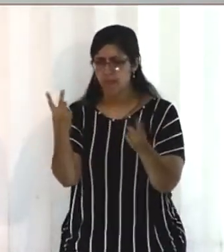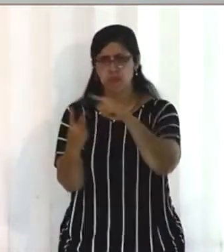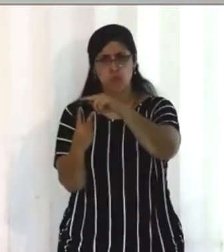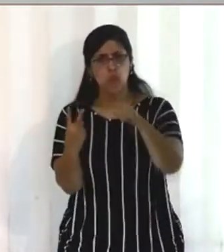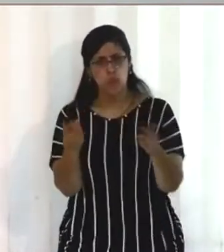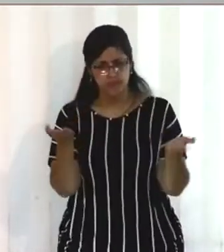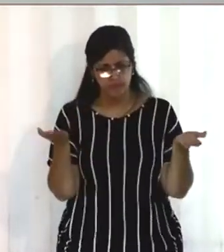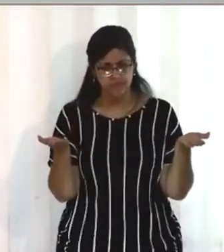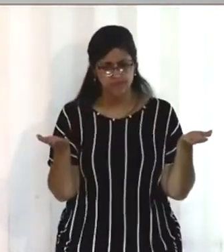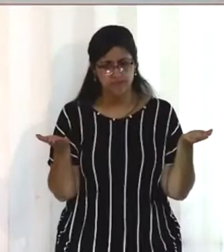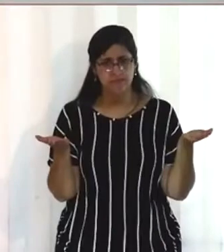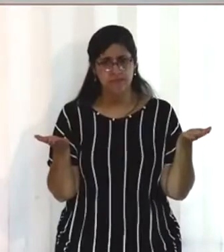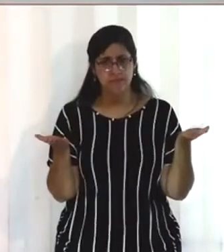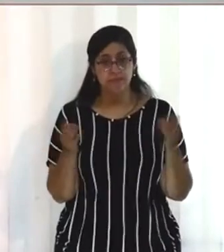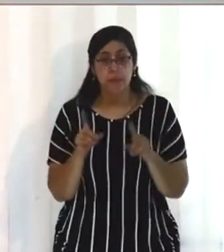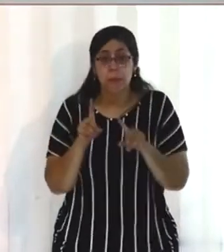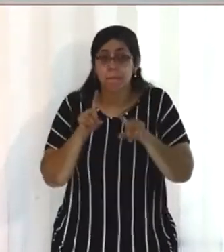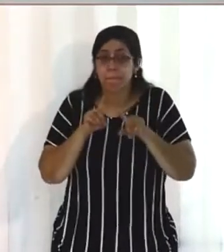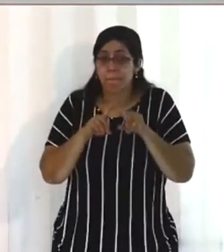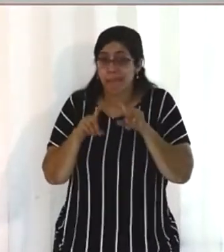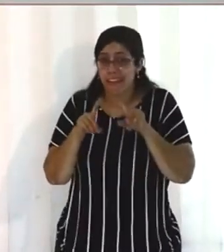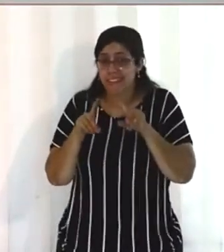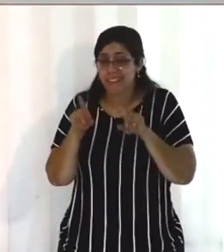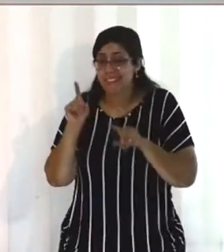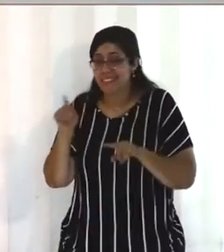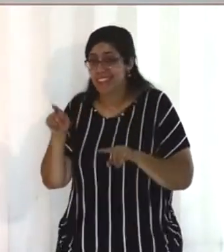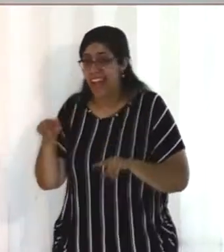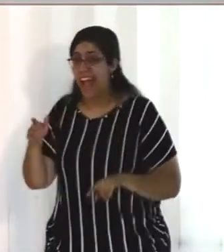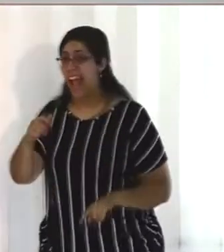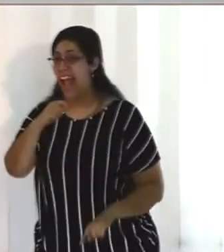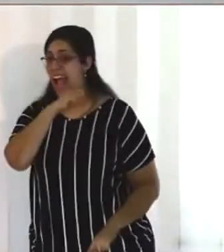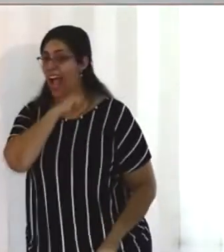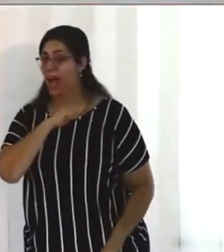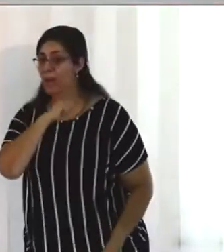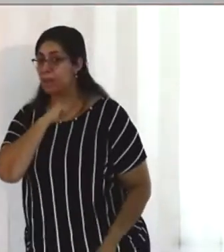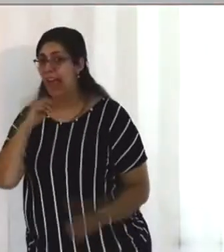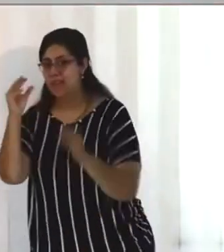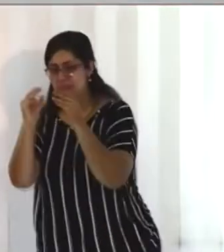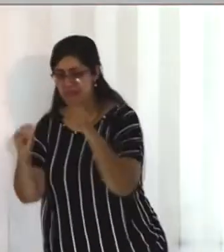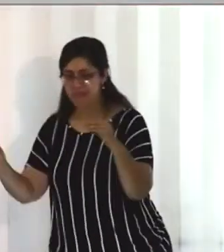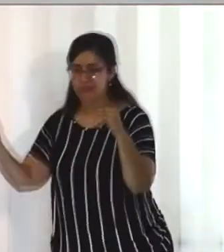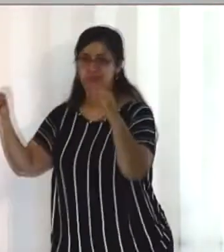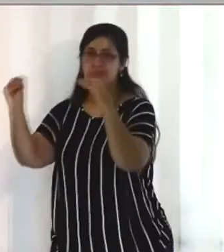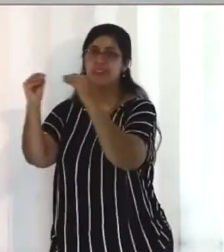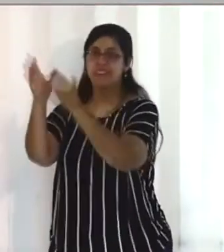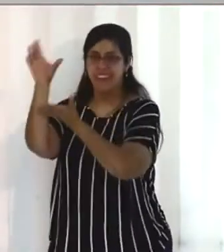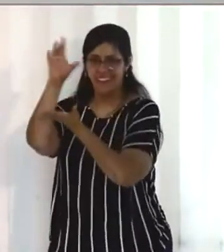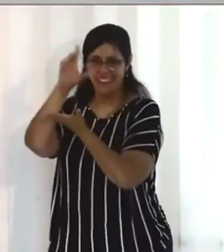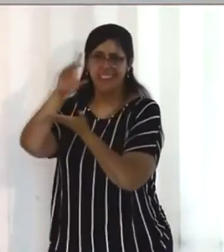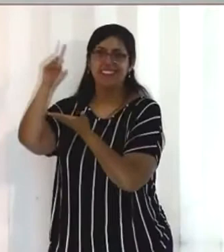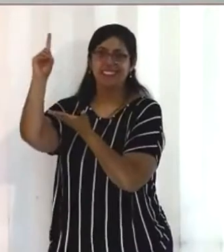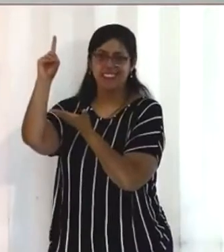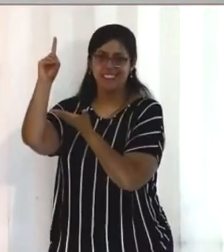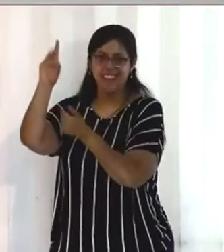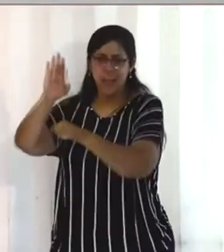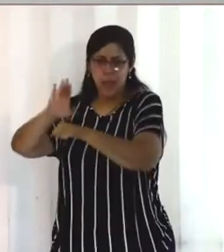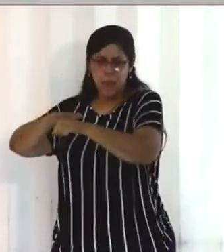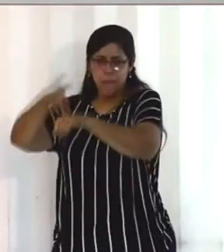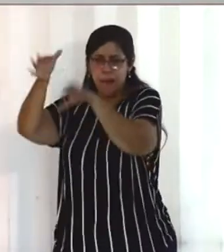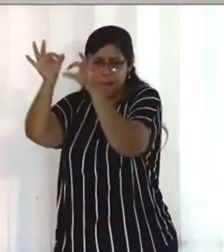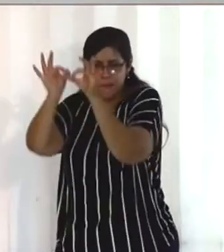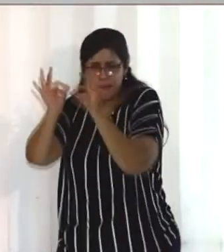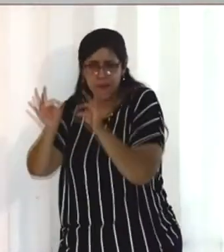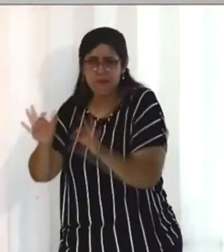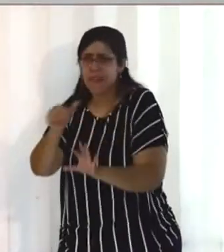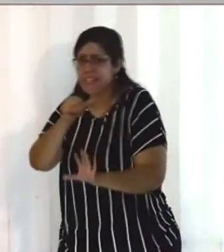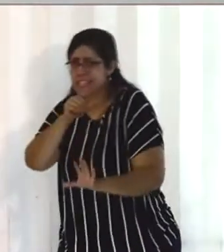Abel ofereceu agradou a Deus. E o texto diz, pela fé, ofereceu a Deus mais excelente